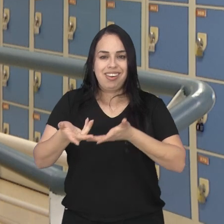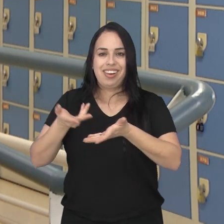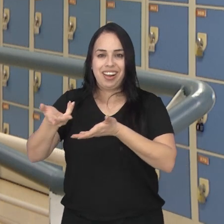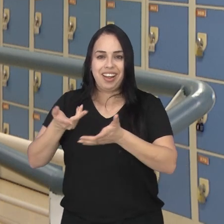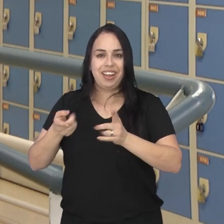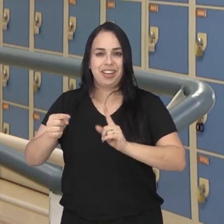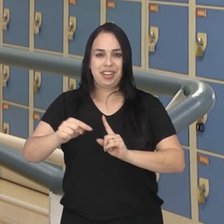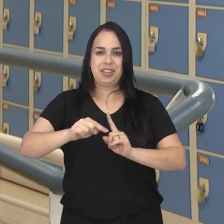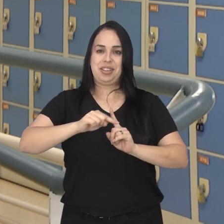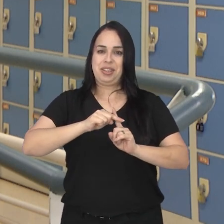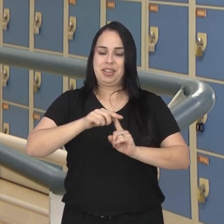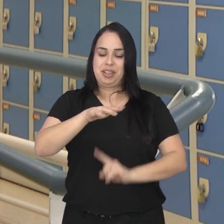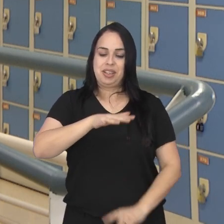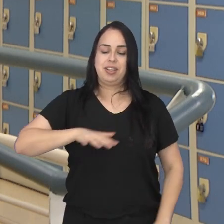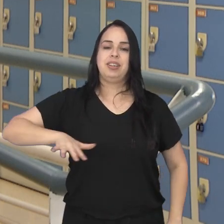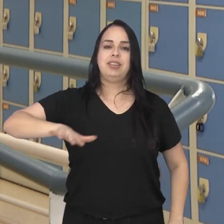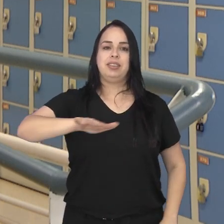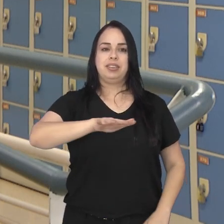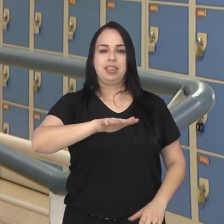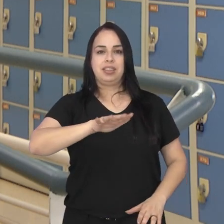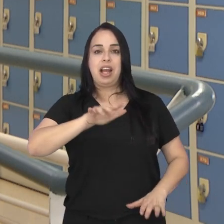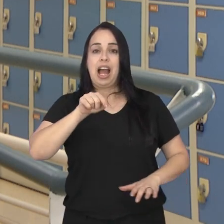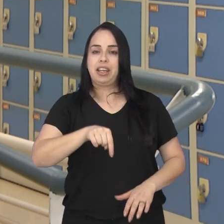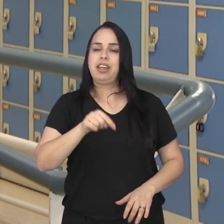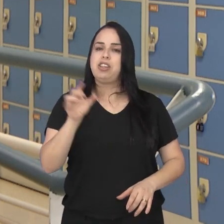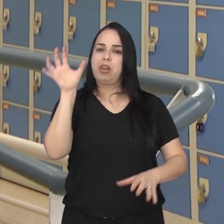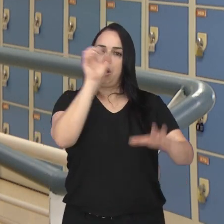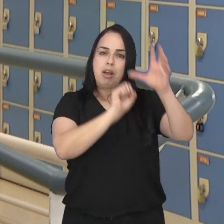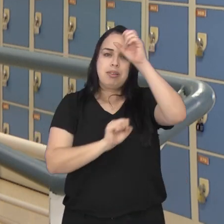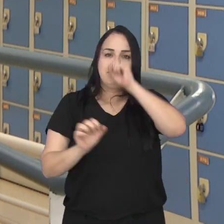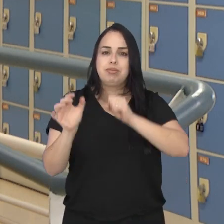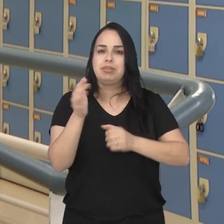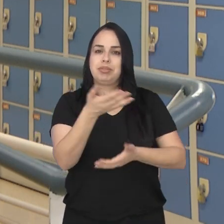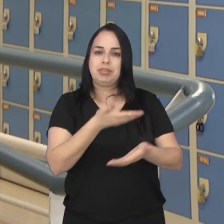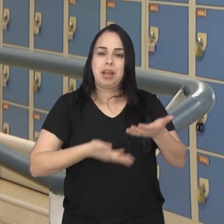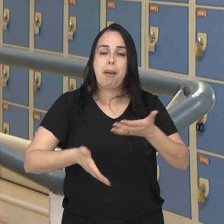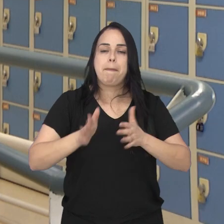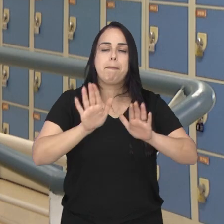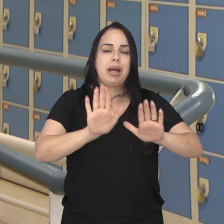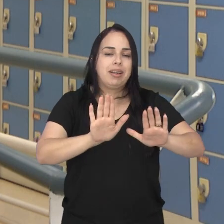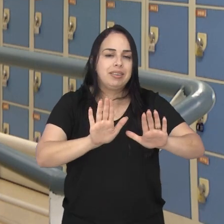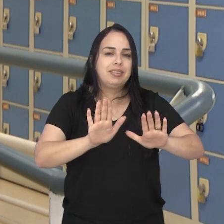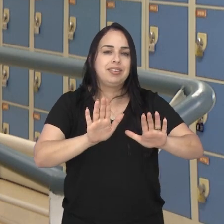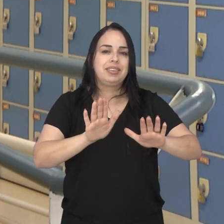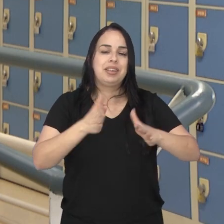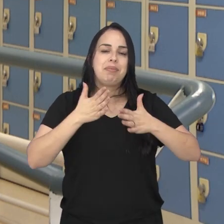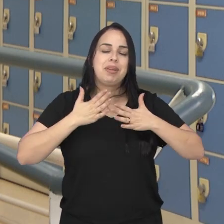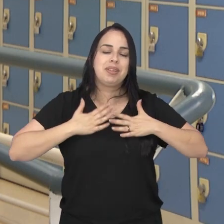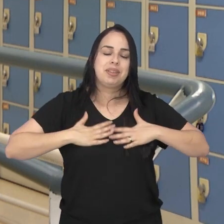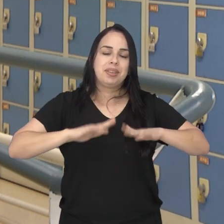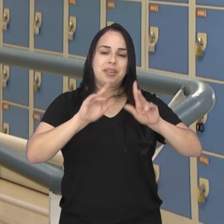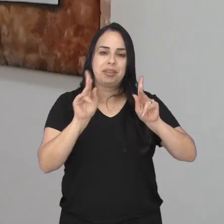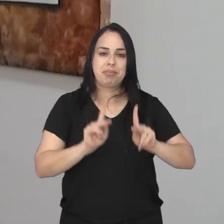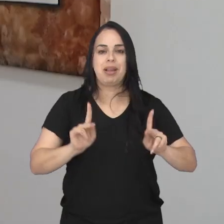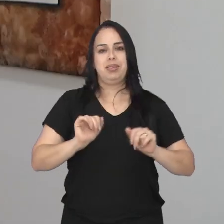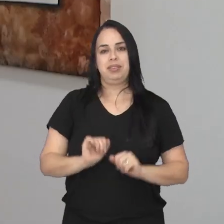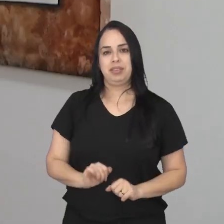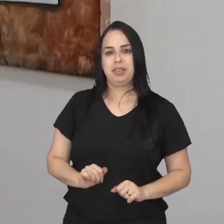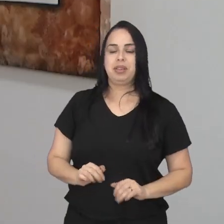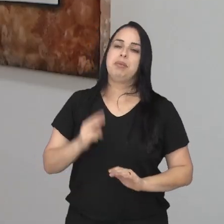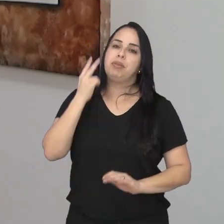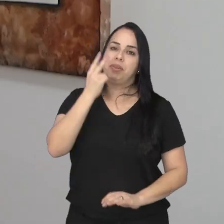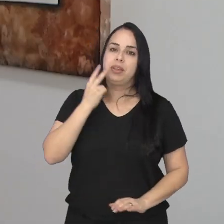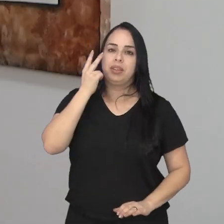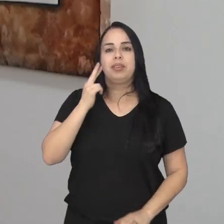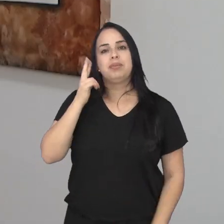mais positiva para que esse espaço seja espaço de aprendizagem de convivência mas um espaço agradável e para